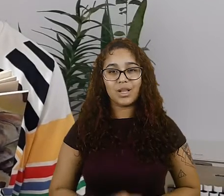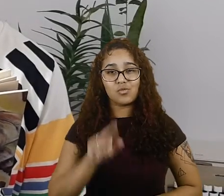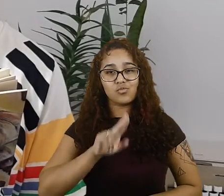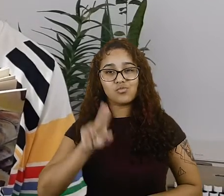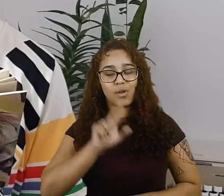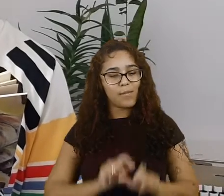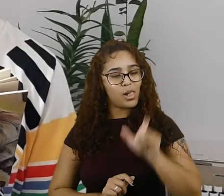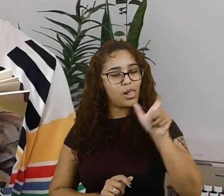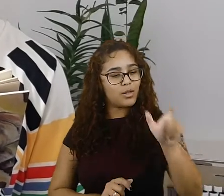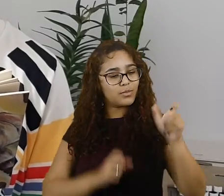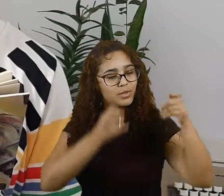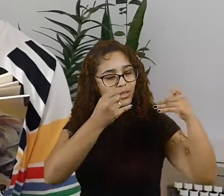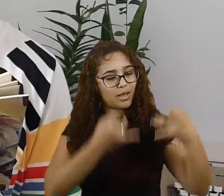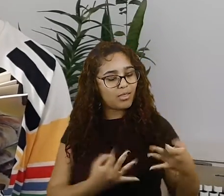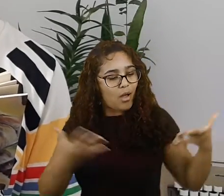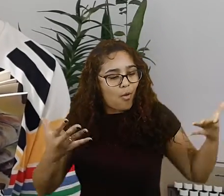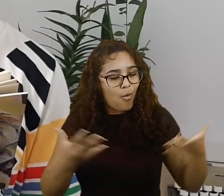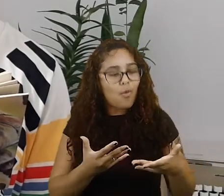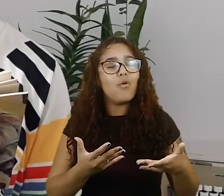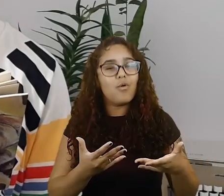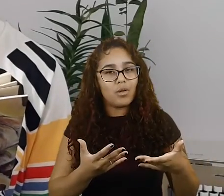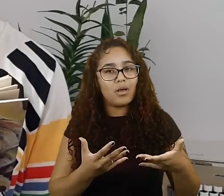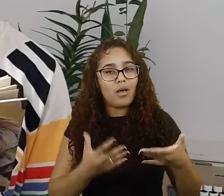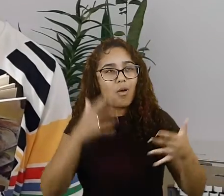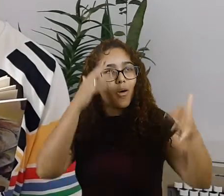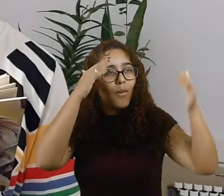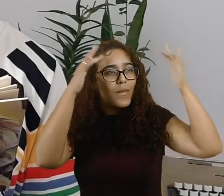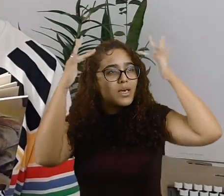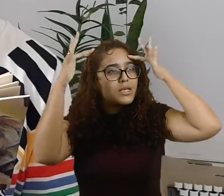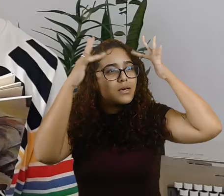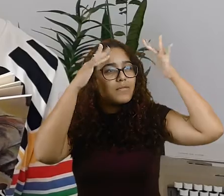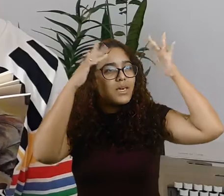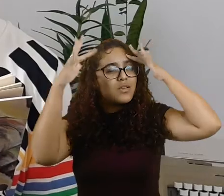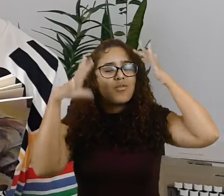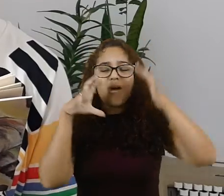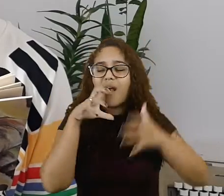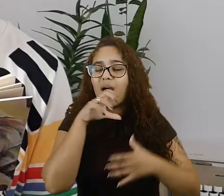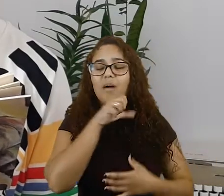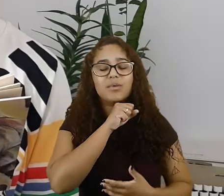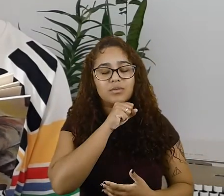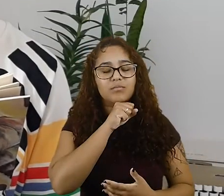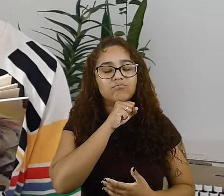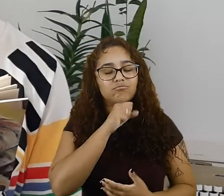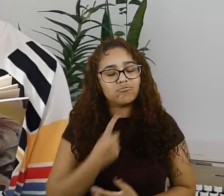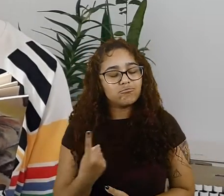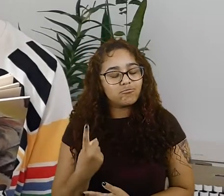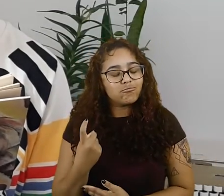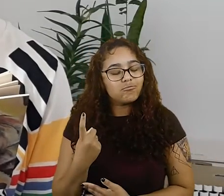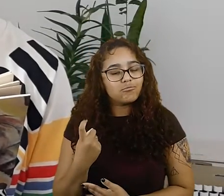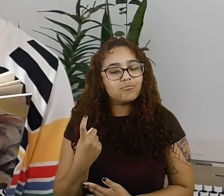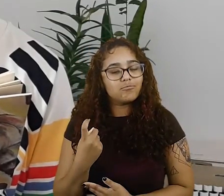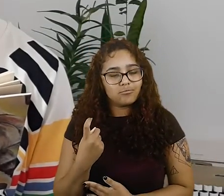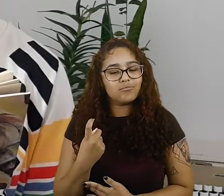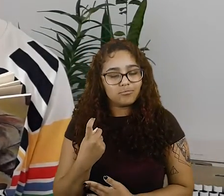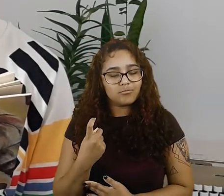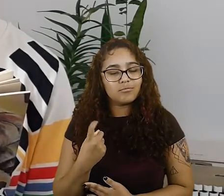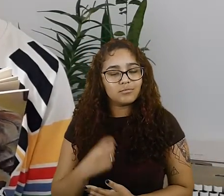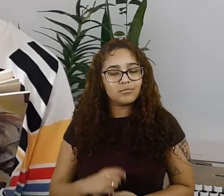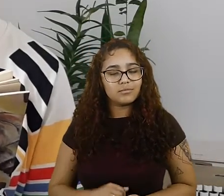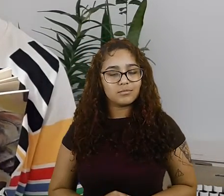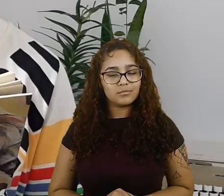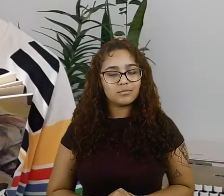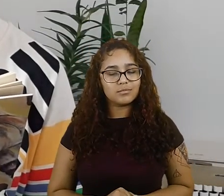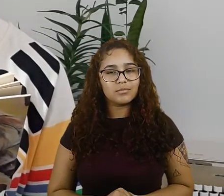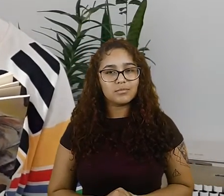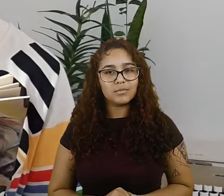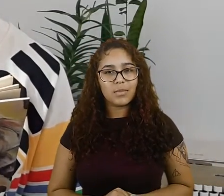Palavra. Uso a palavra para falar do instante. O pensamento efêmero, rápido, isolo na